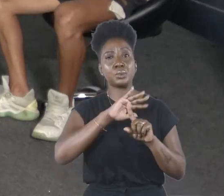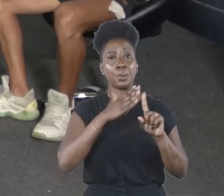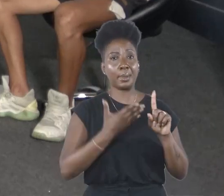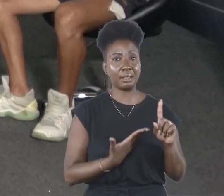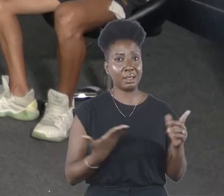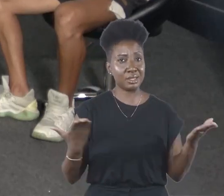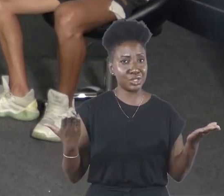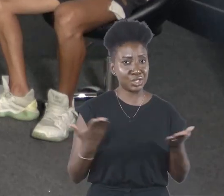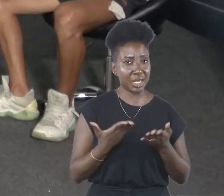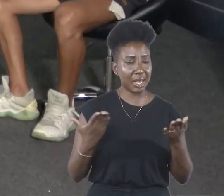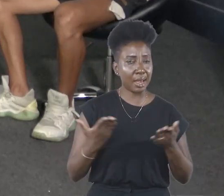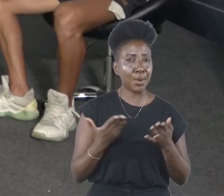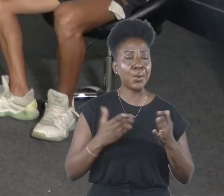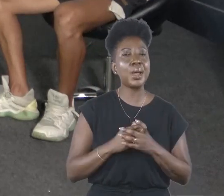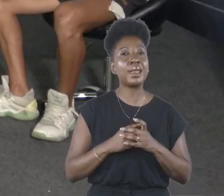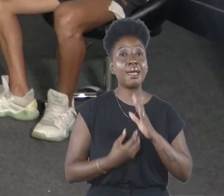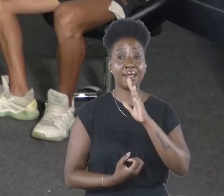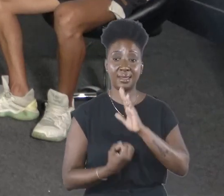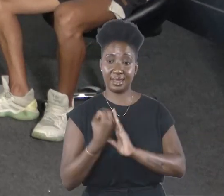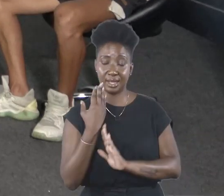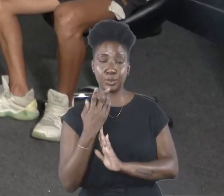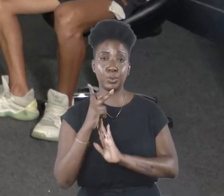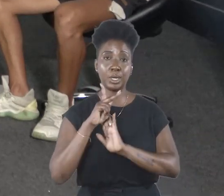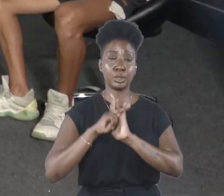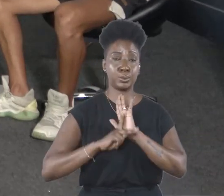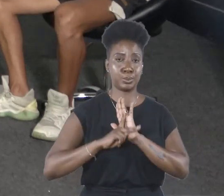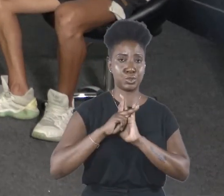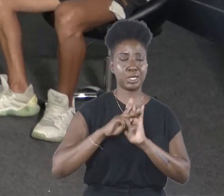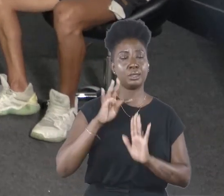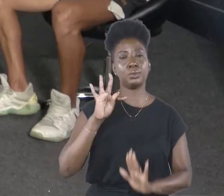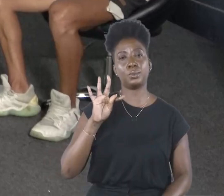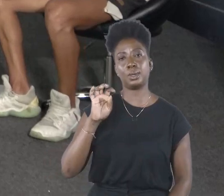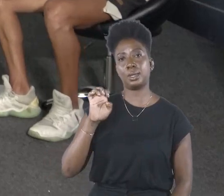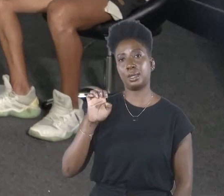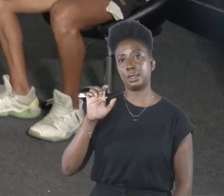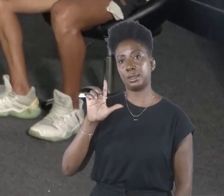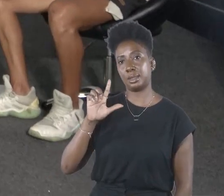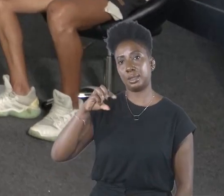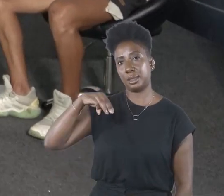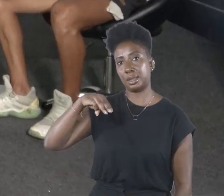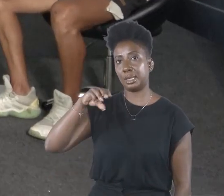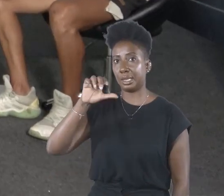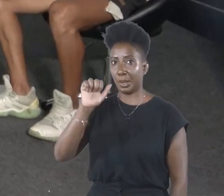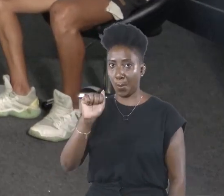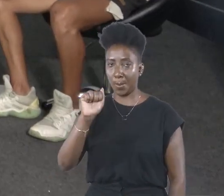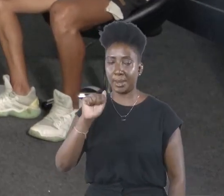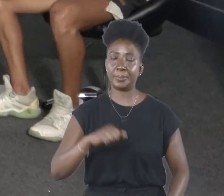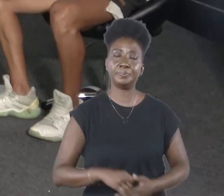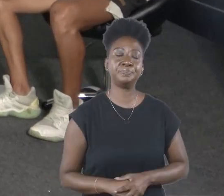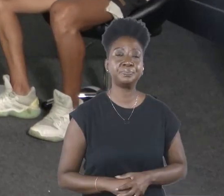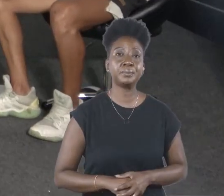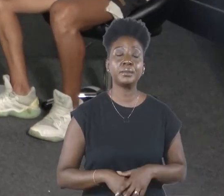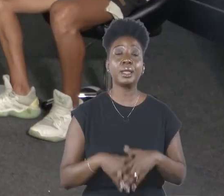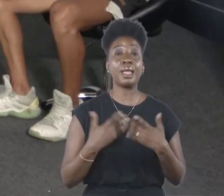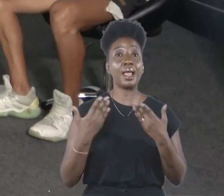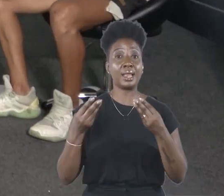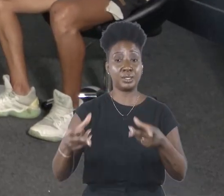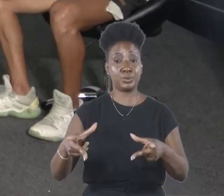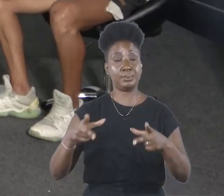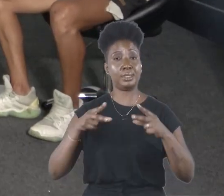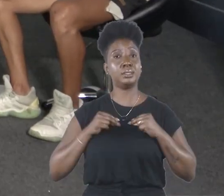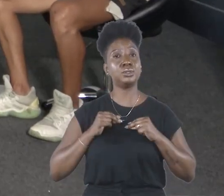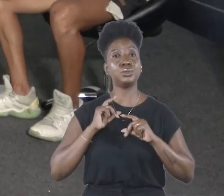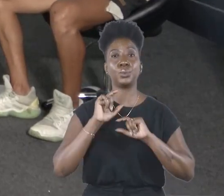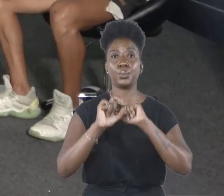valorizar também. O Brasil está muito avançado nas questões de lei, porém, nas questões de entrega aos serviços, aos direitos, está